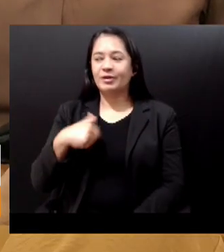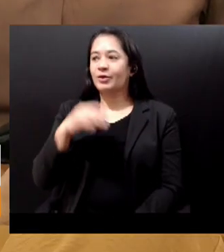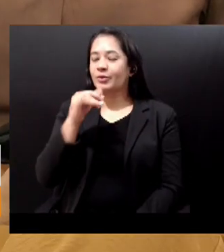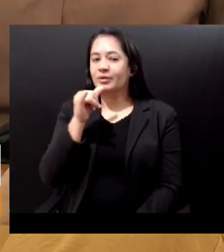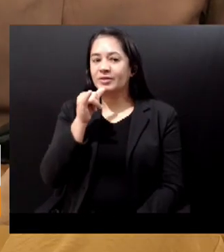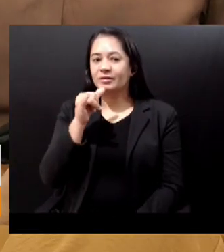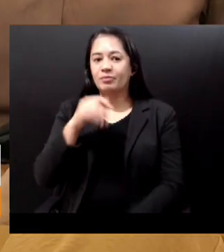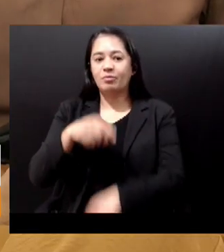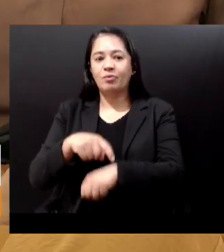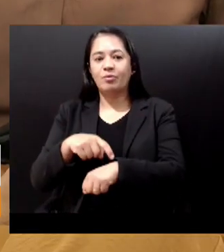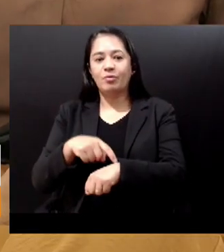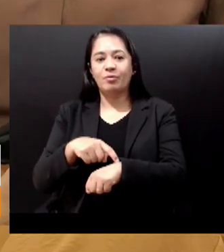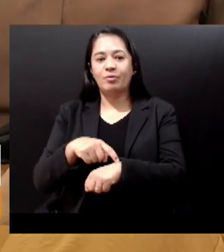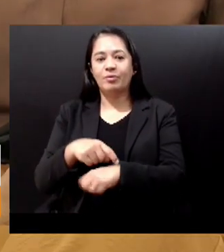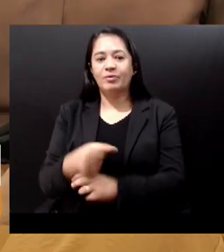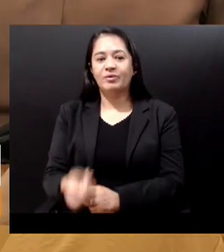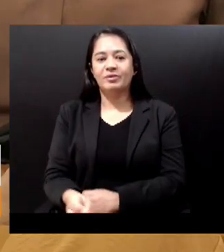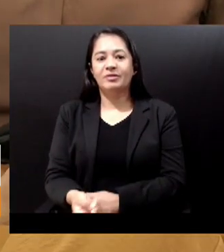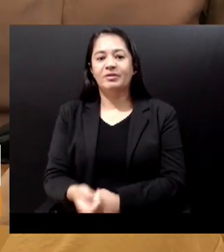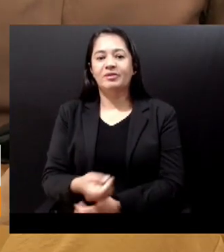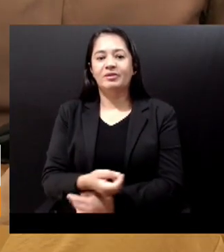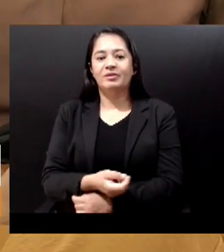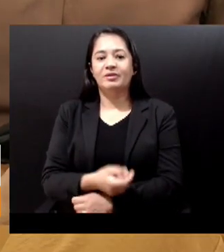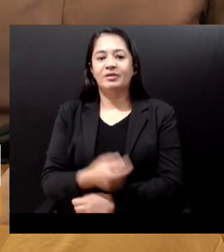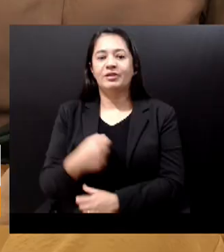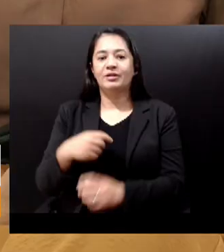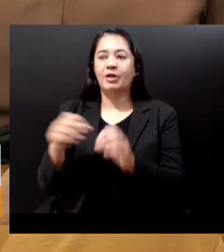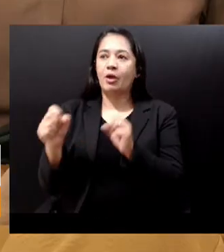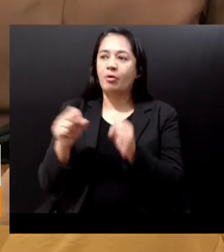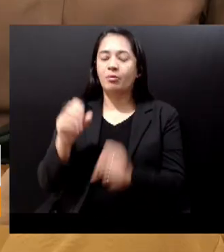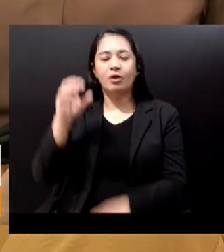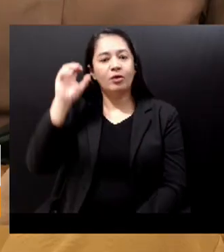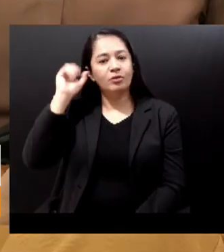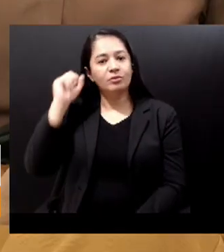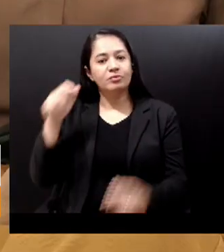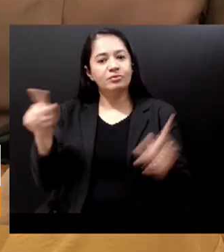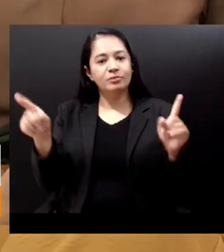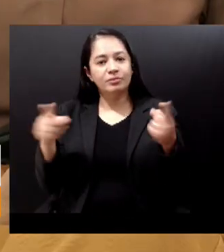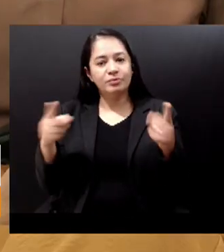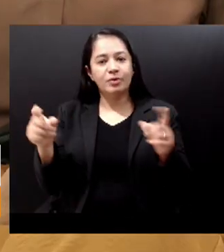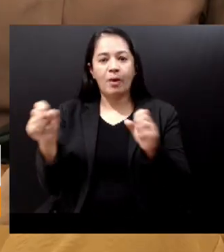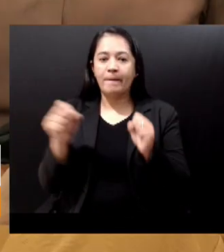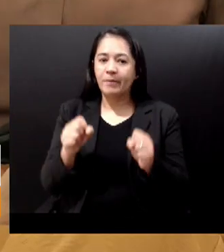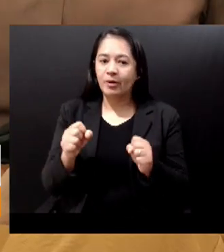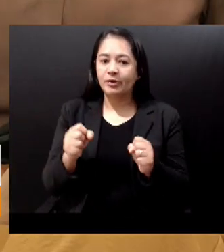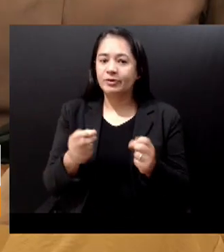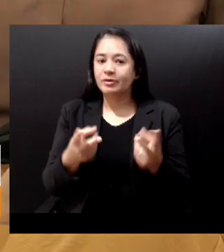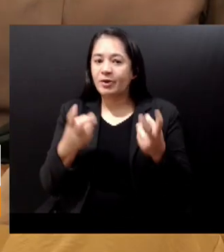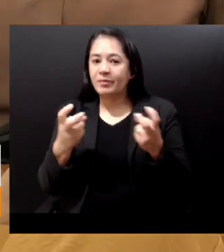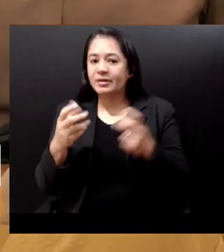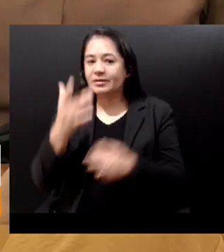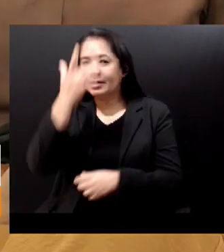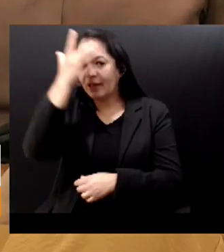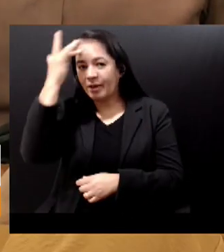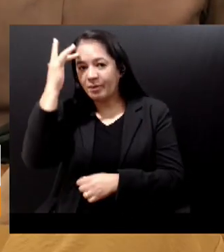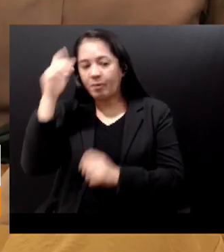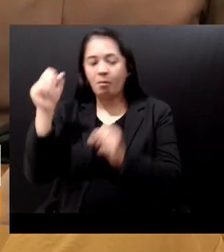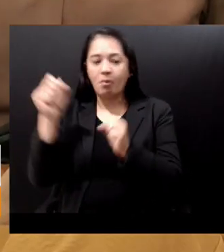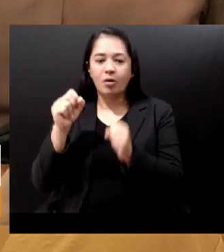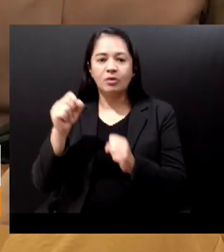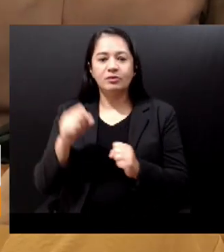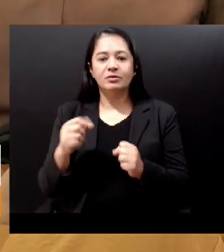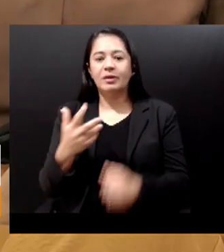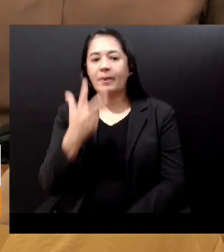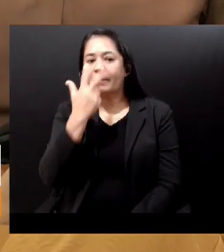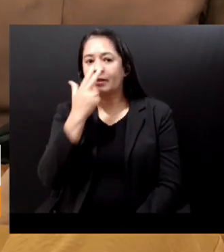do exercício, eu posso escutar música, eu posso ver pessoas, eu posso sair de casa e me parece que isso me chama, às